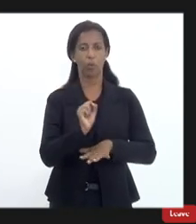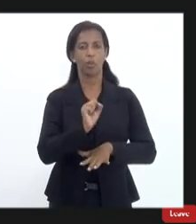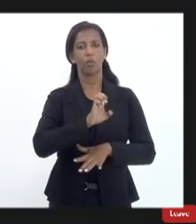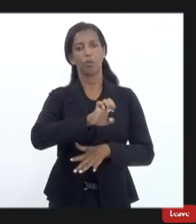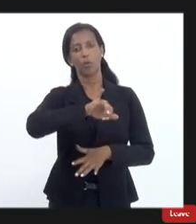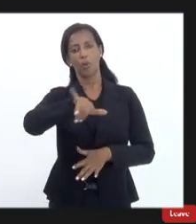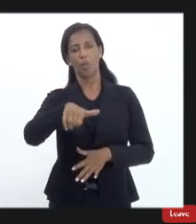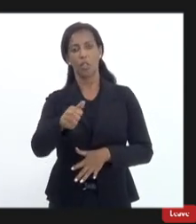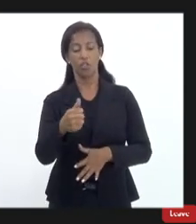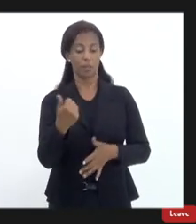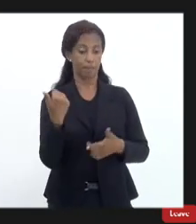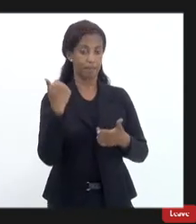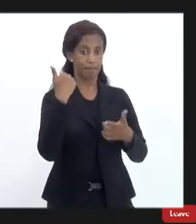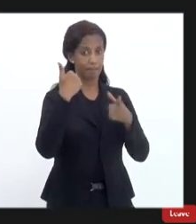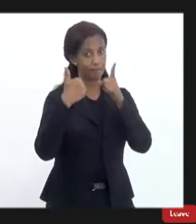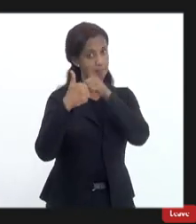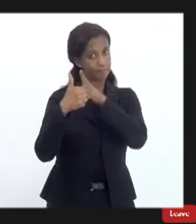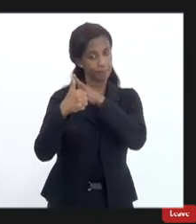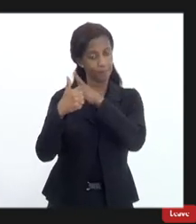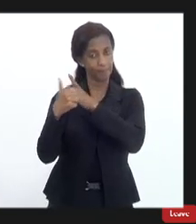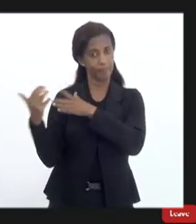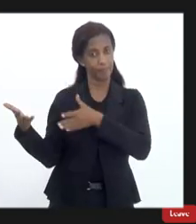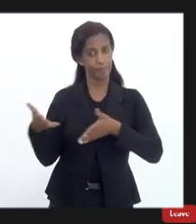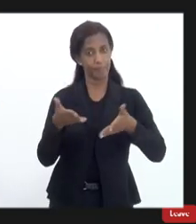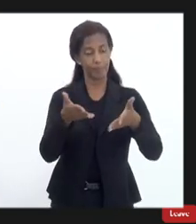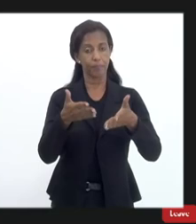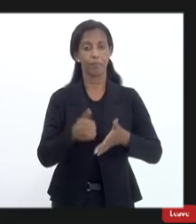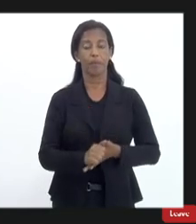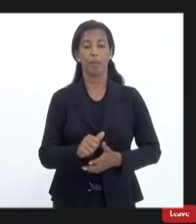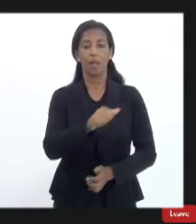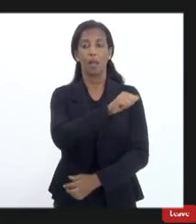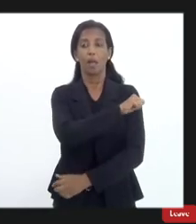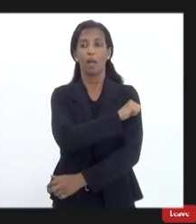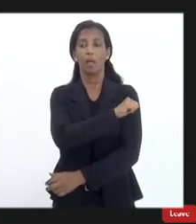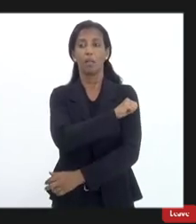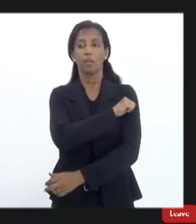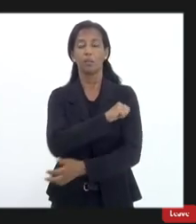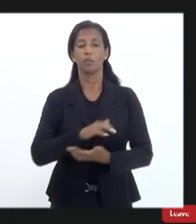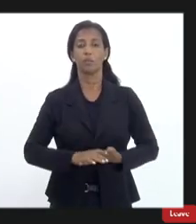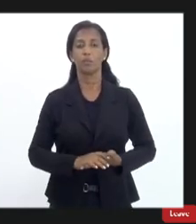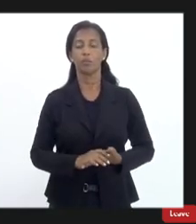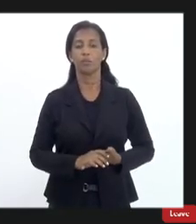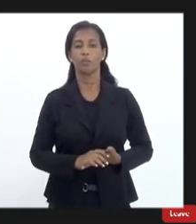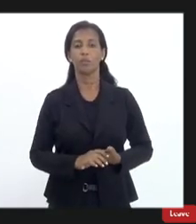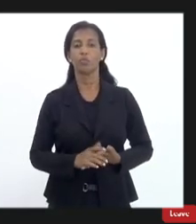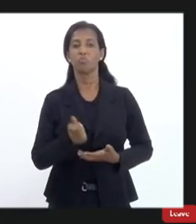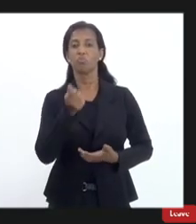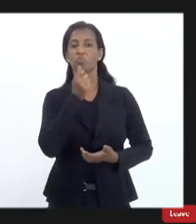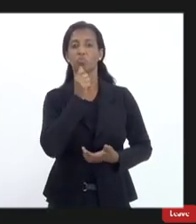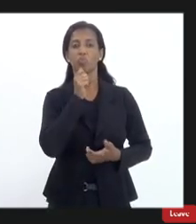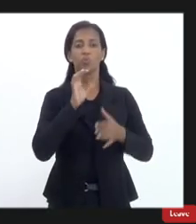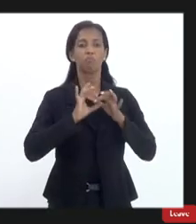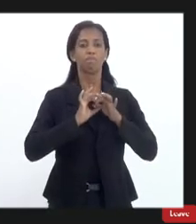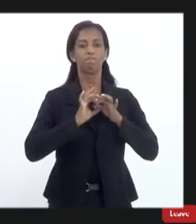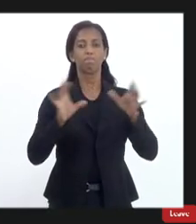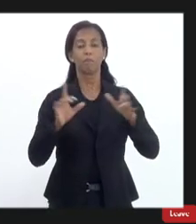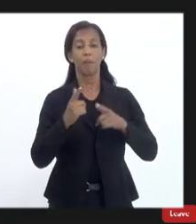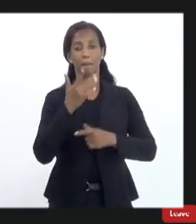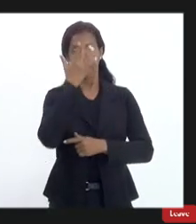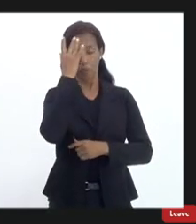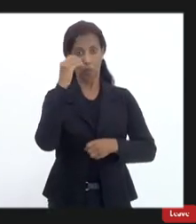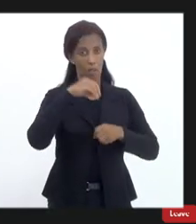Então, a primeira questão que a gente queria trazer é sobre os alunos privados de liberdade, os alunos que estão nas